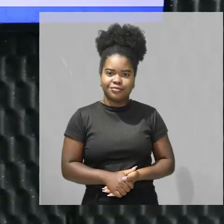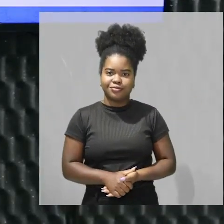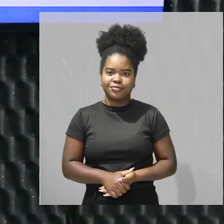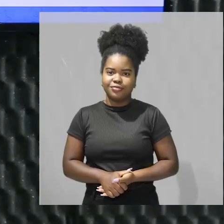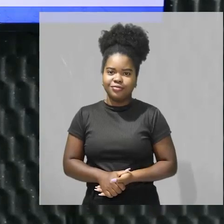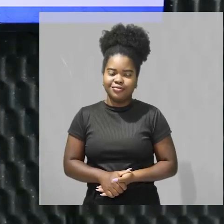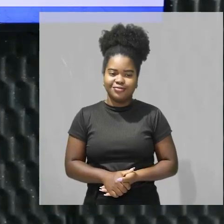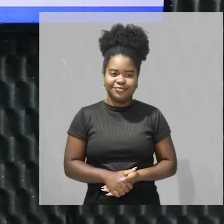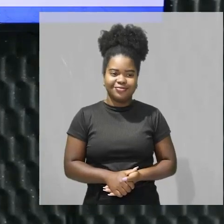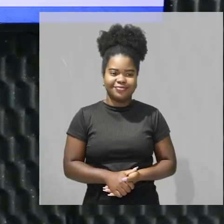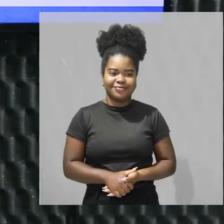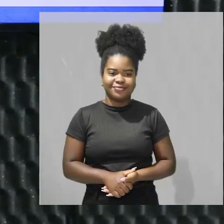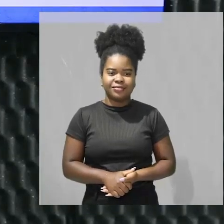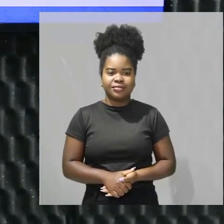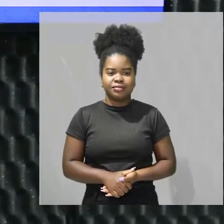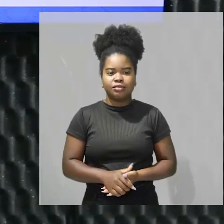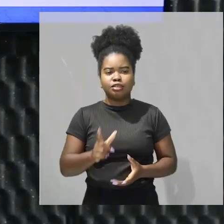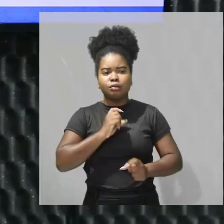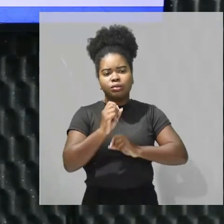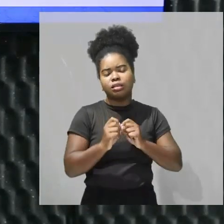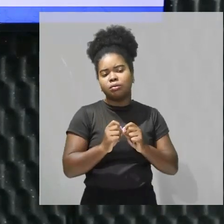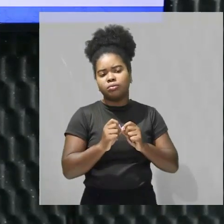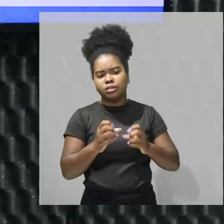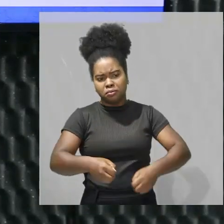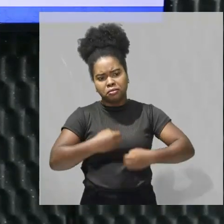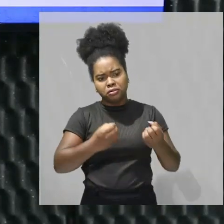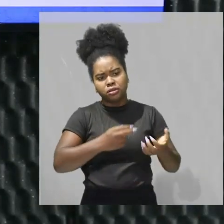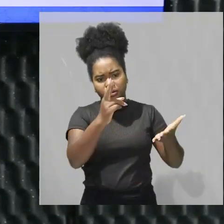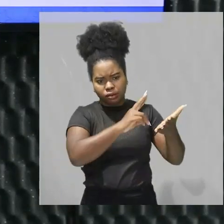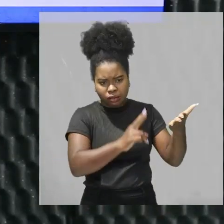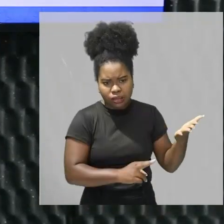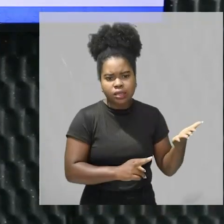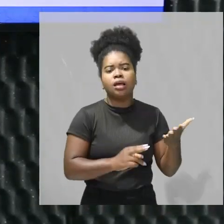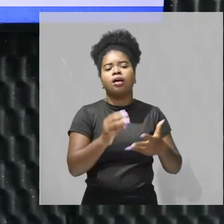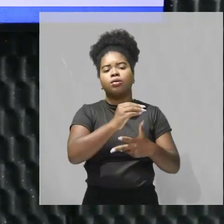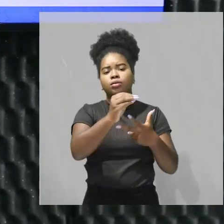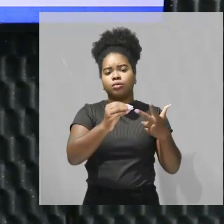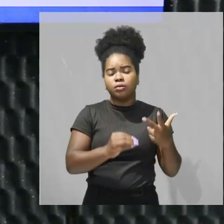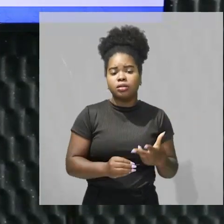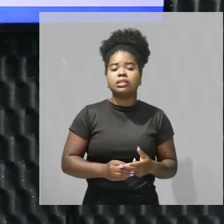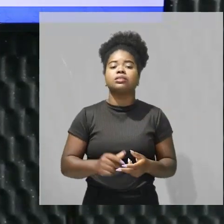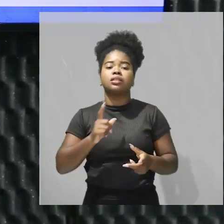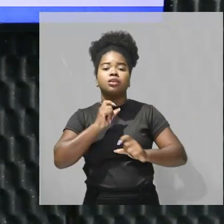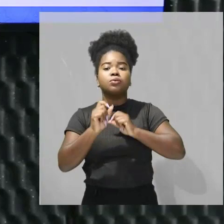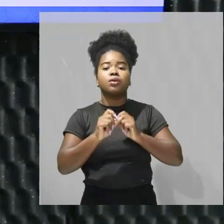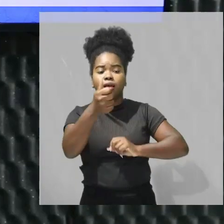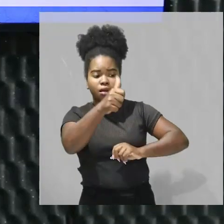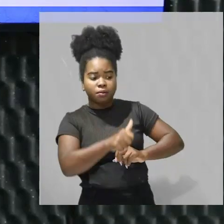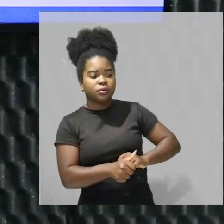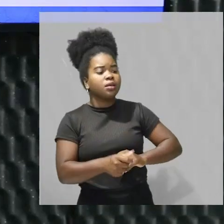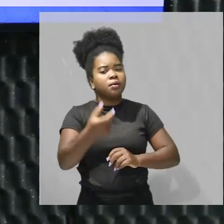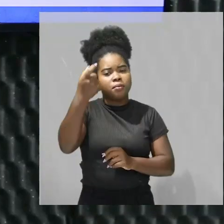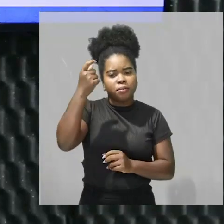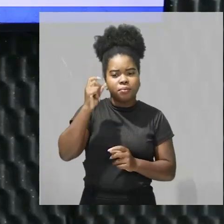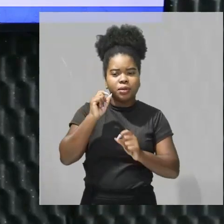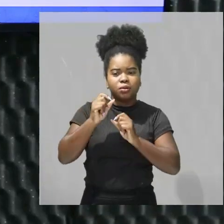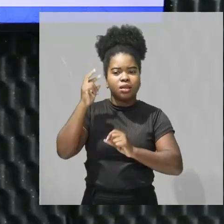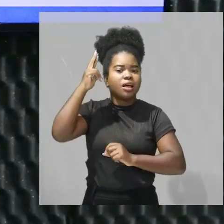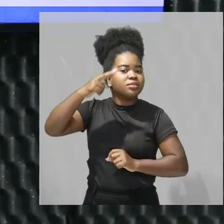um texto bem argumentado é avaliada a partir do raciocínio lógico desenvolvido pelo